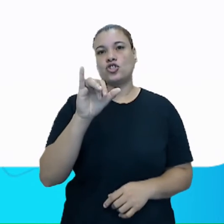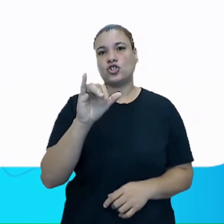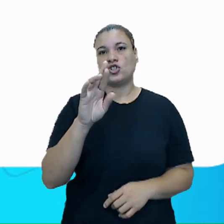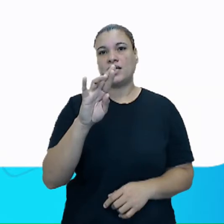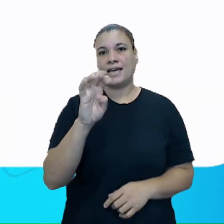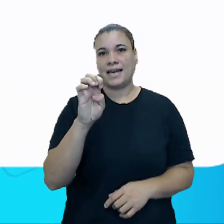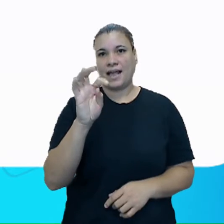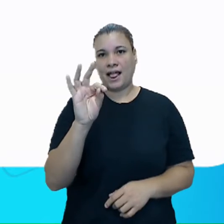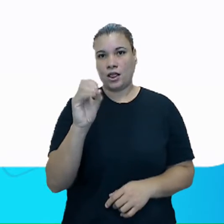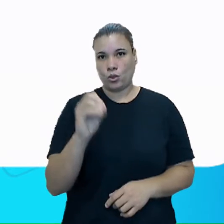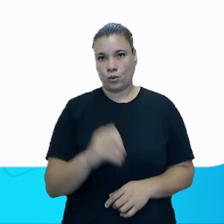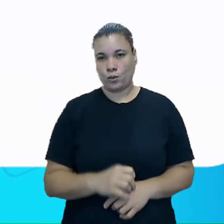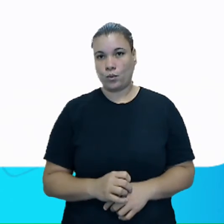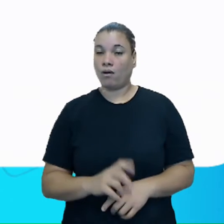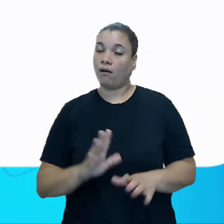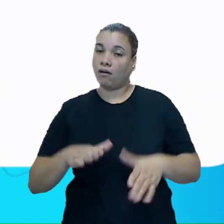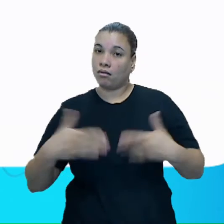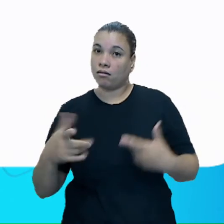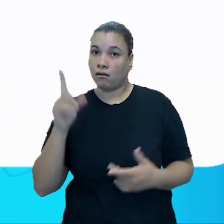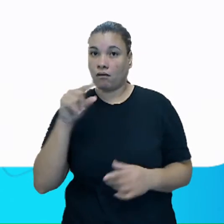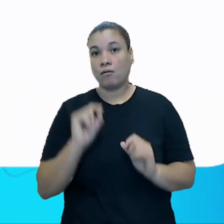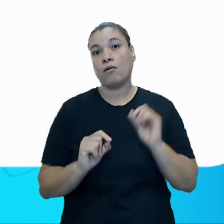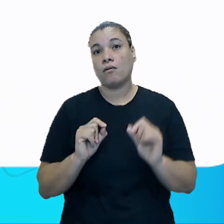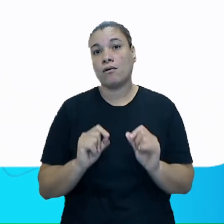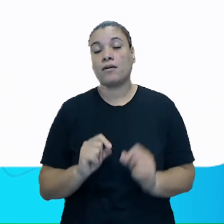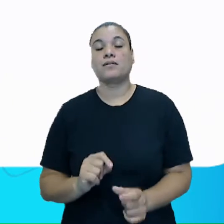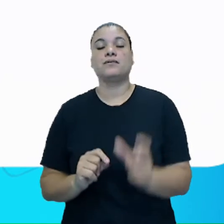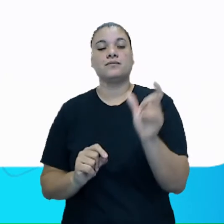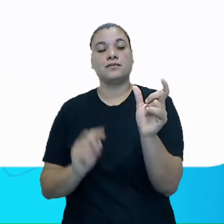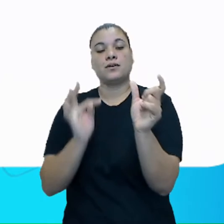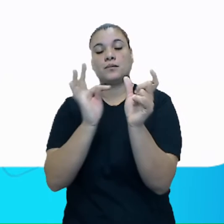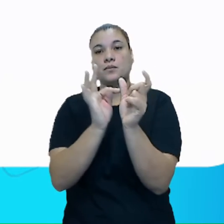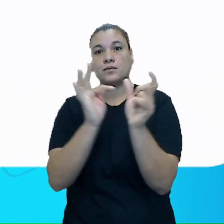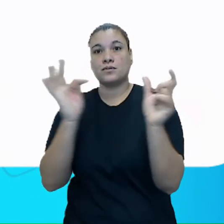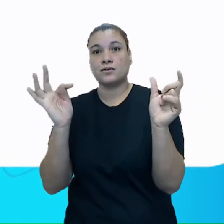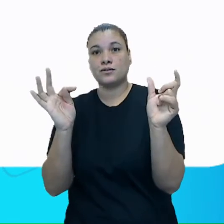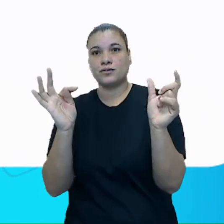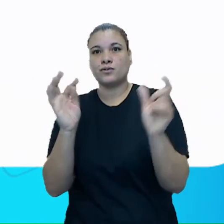direto. Agora, não existe nada entre quem?